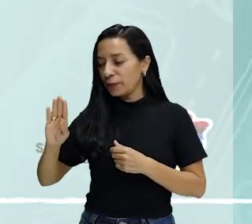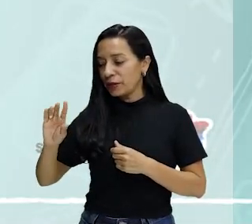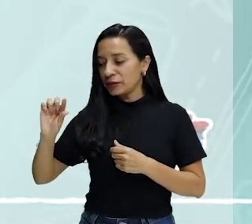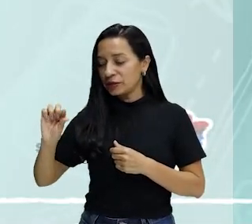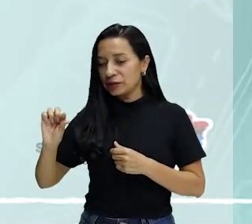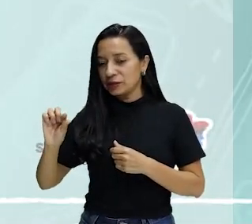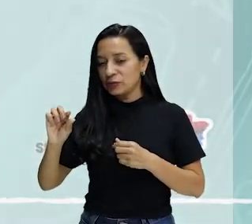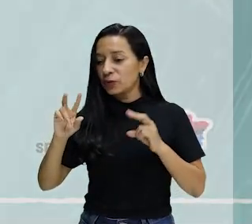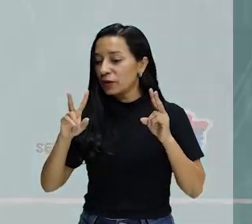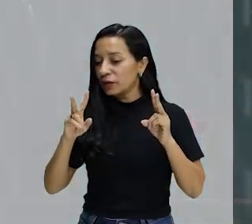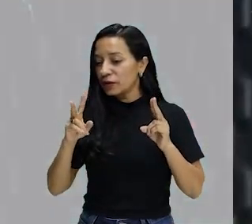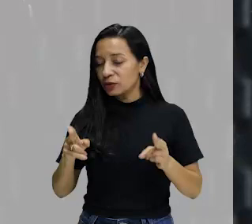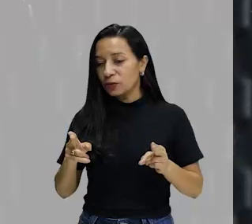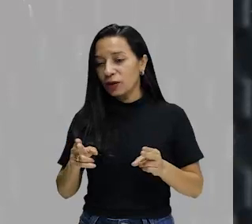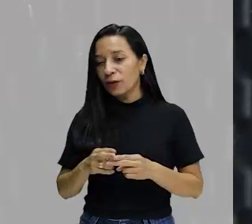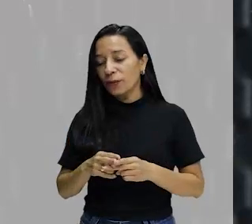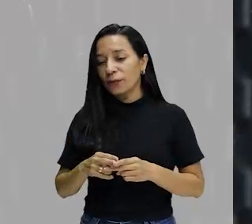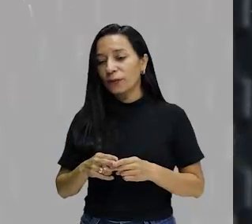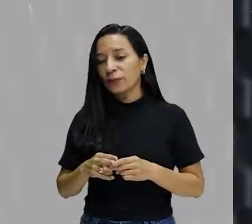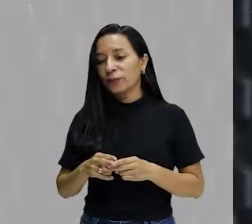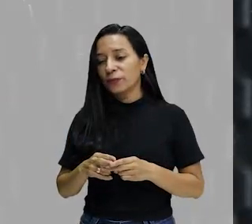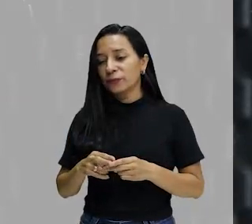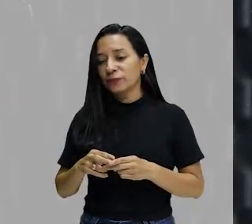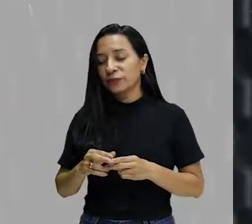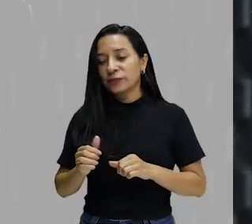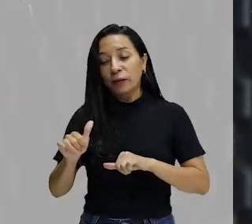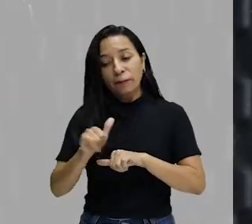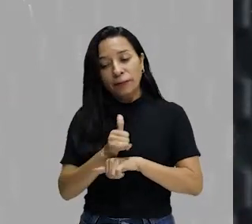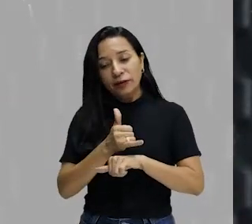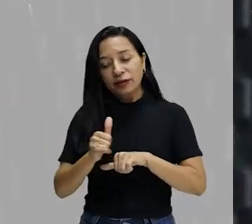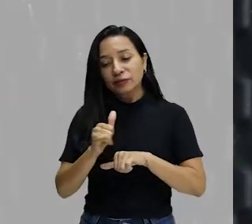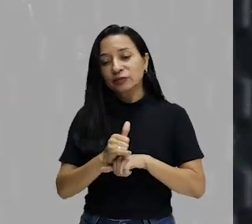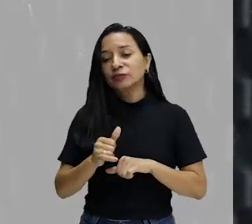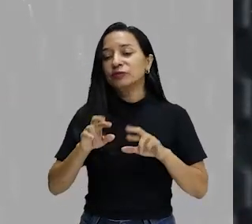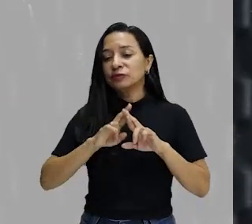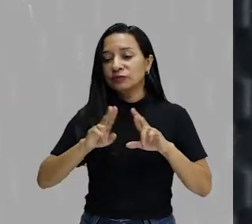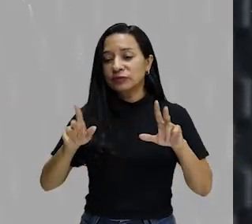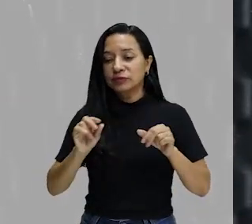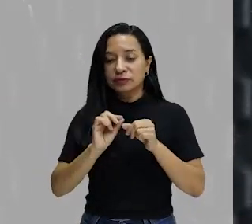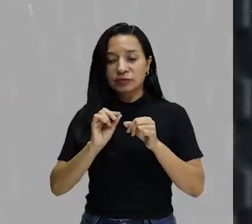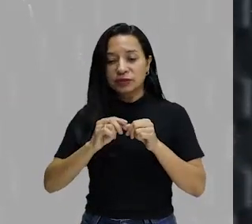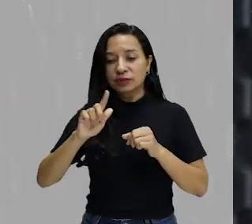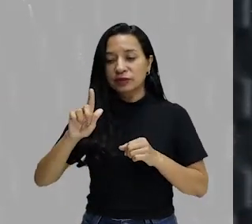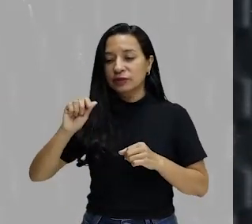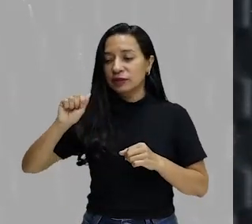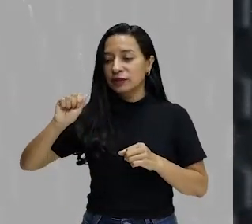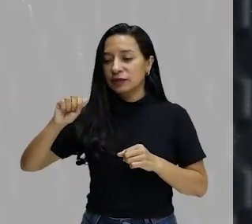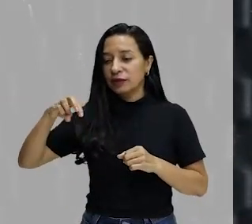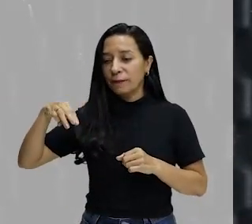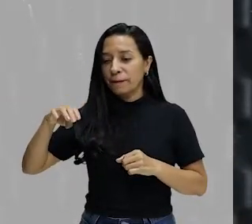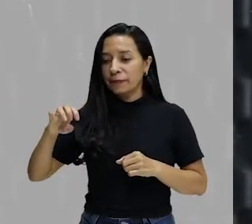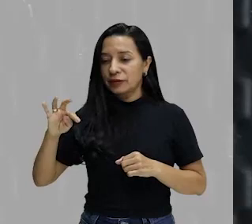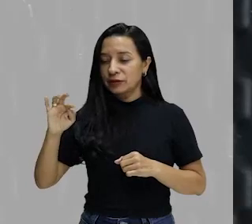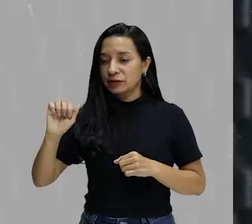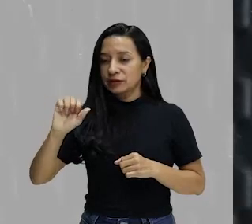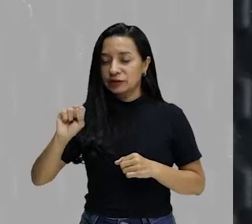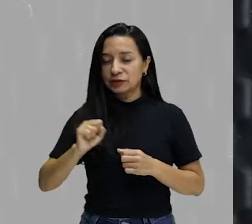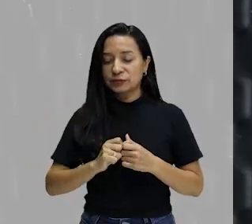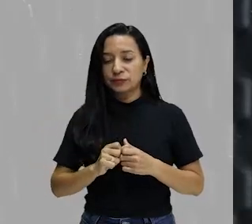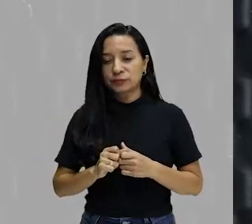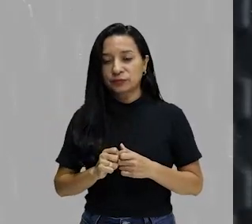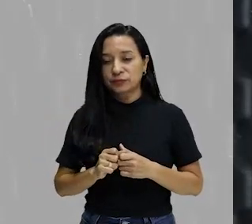outro método. Então, são dois métodos diferentes de se produzir gametas. Beleza, eu já sei quais são os gametas. Os gametas